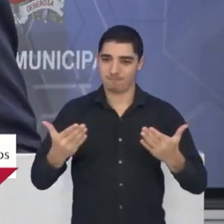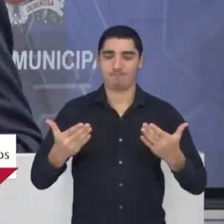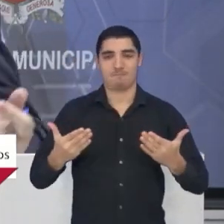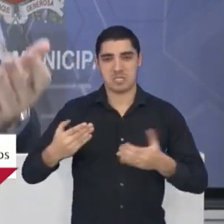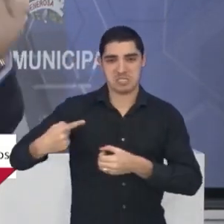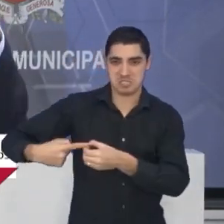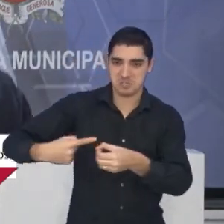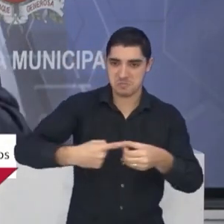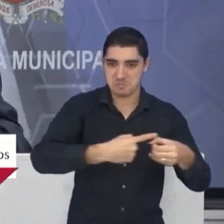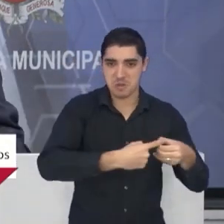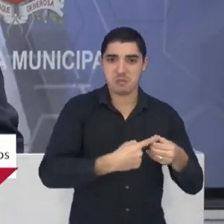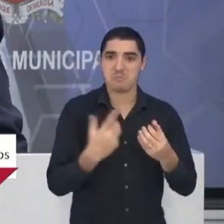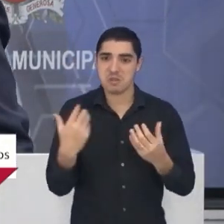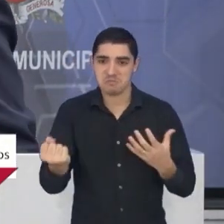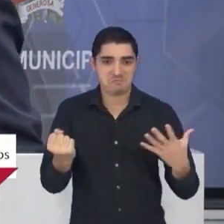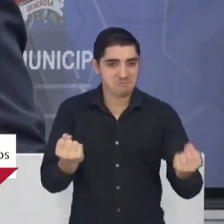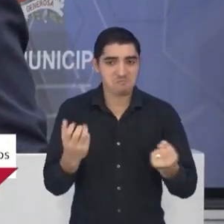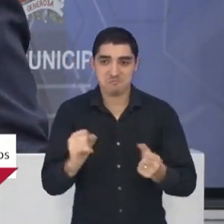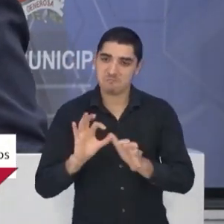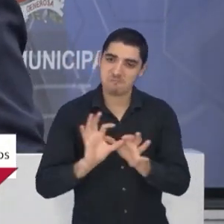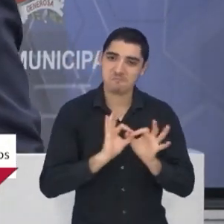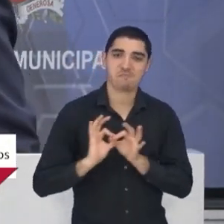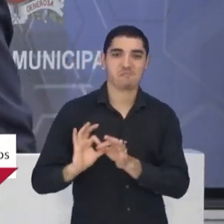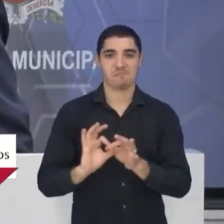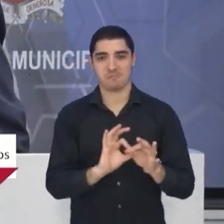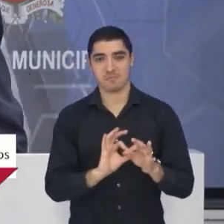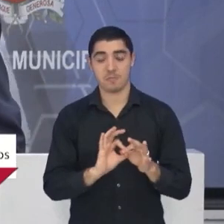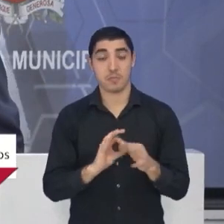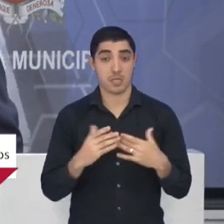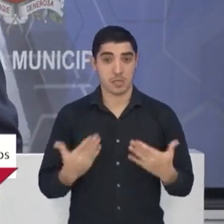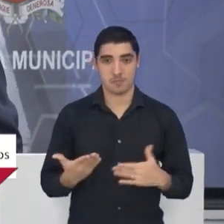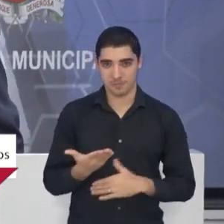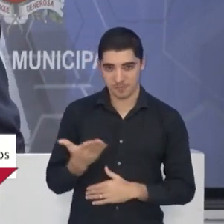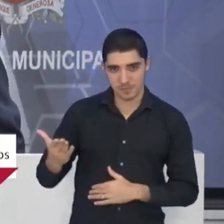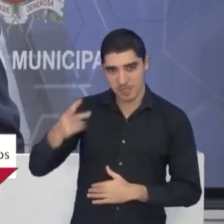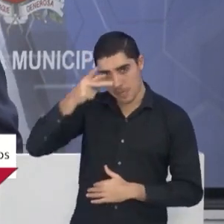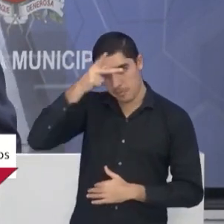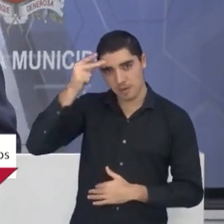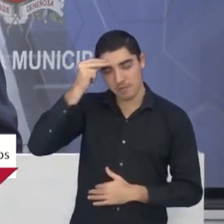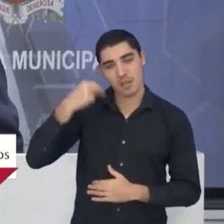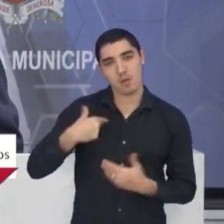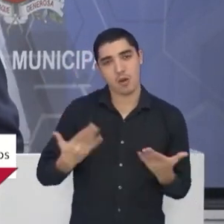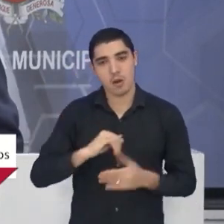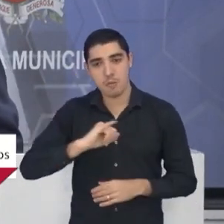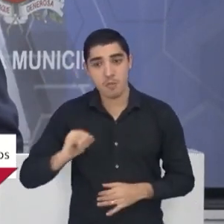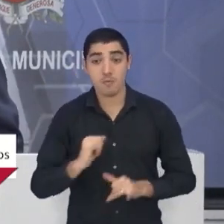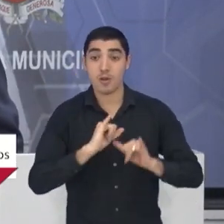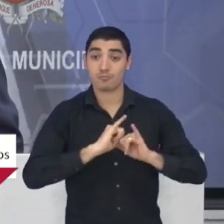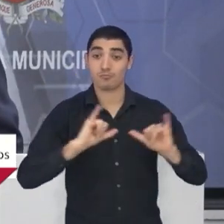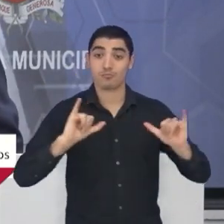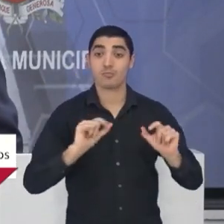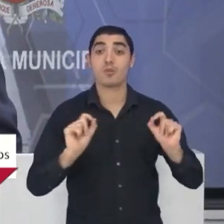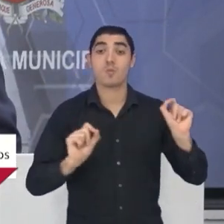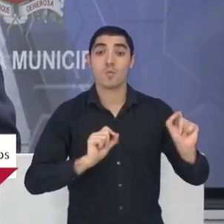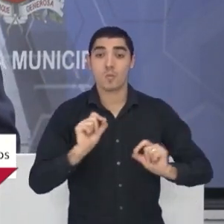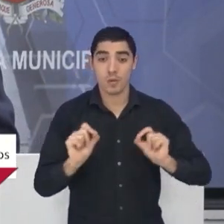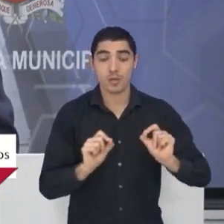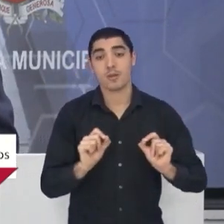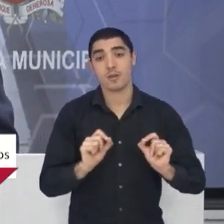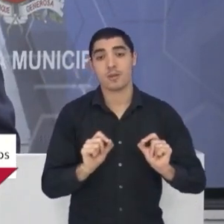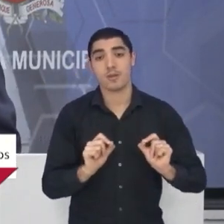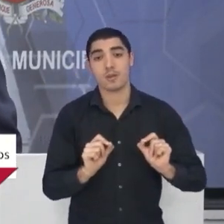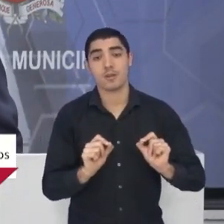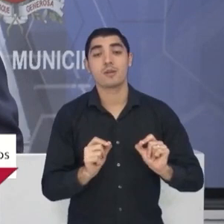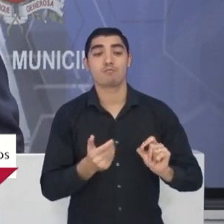imembuí desse espírito conosco também e falando dos prefeitos eu faço questão de anunciar aqui o nosso cerimonial anuncia a